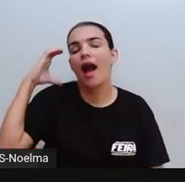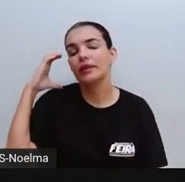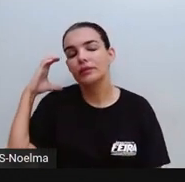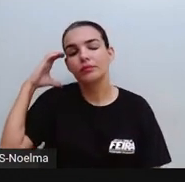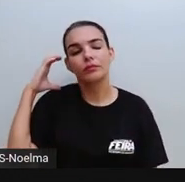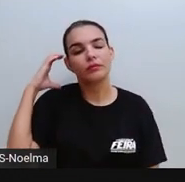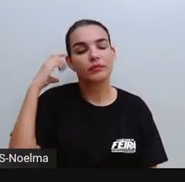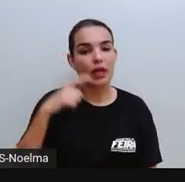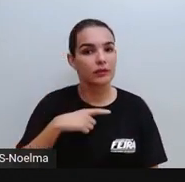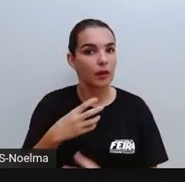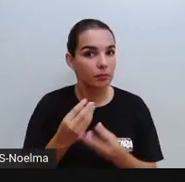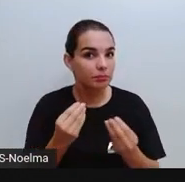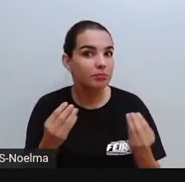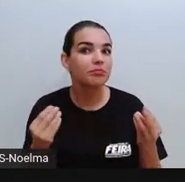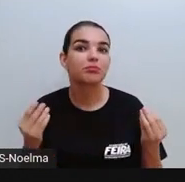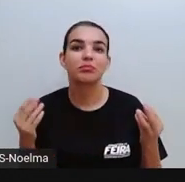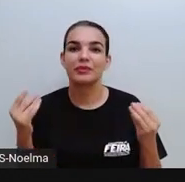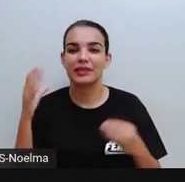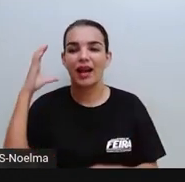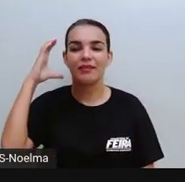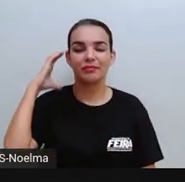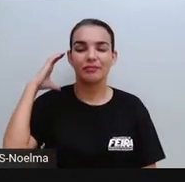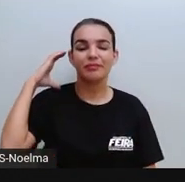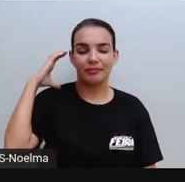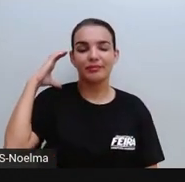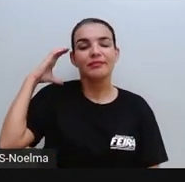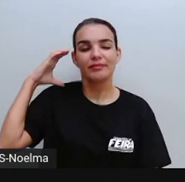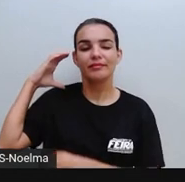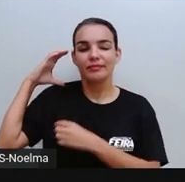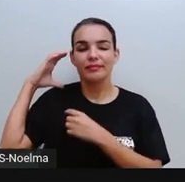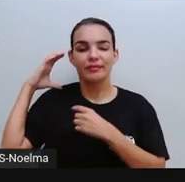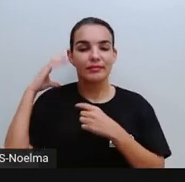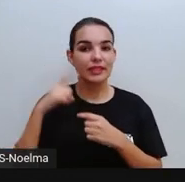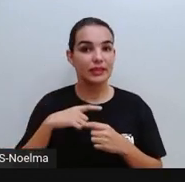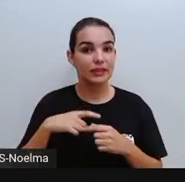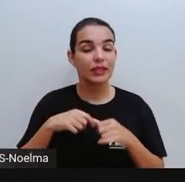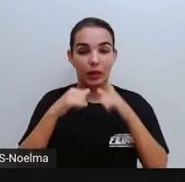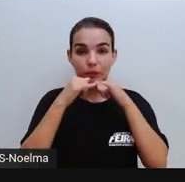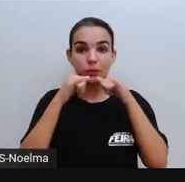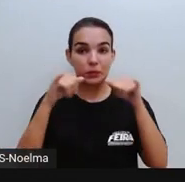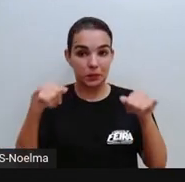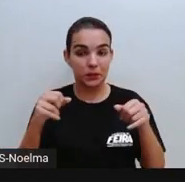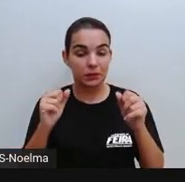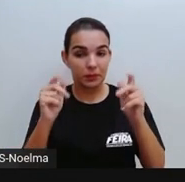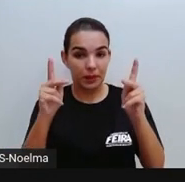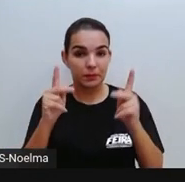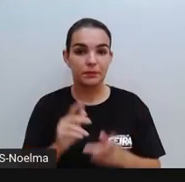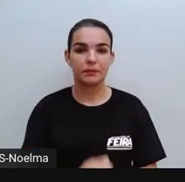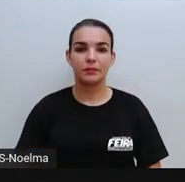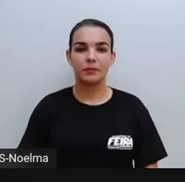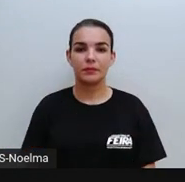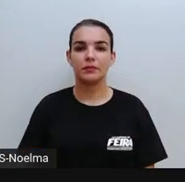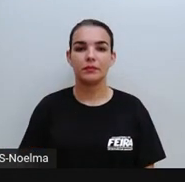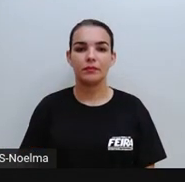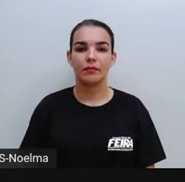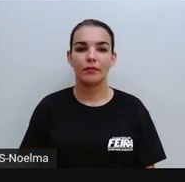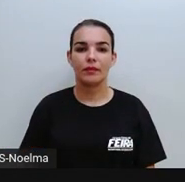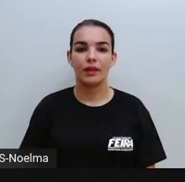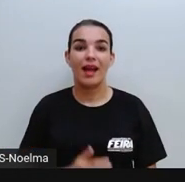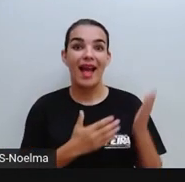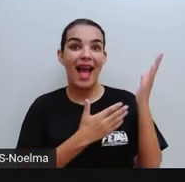vários programas de rádio que são programas aí né dê notícias tá bom e